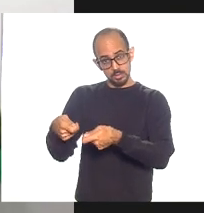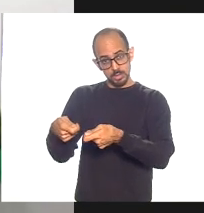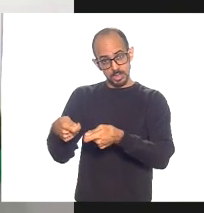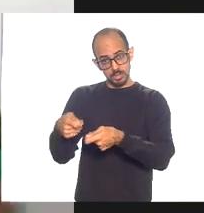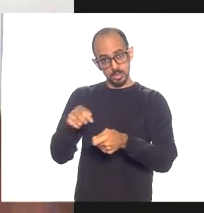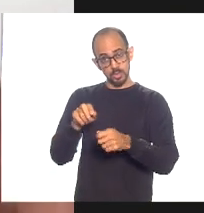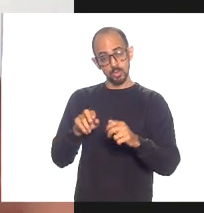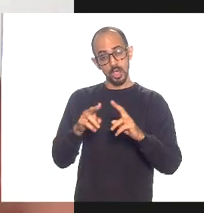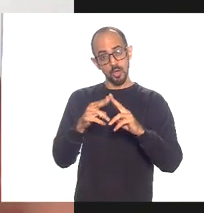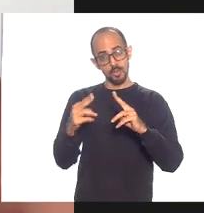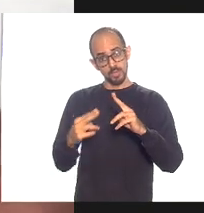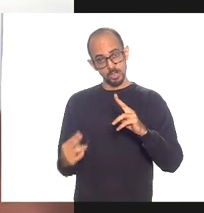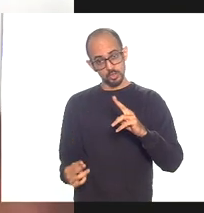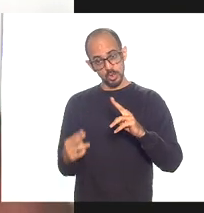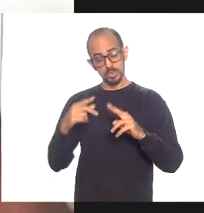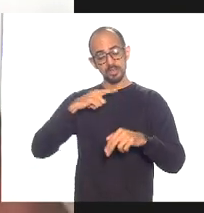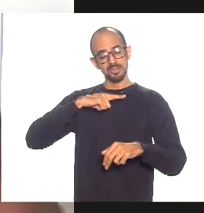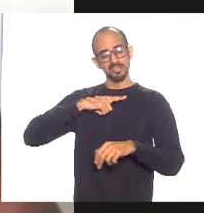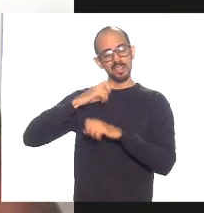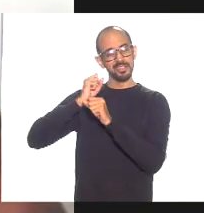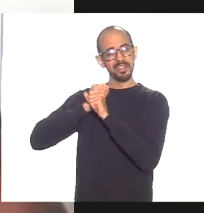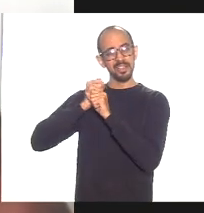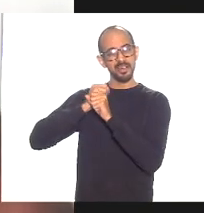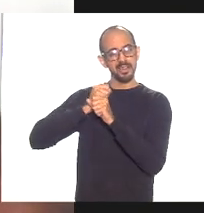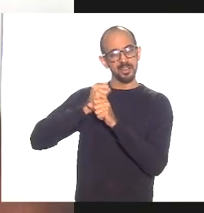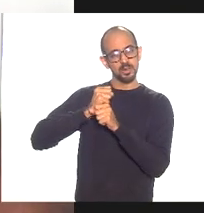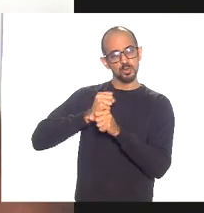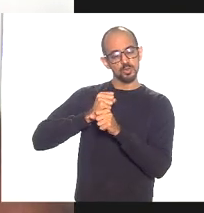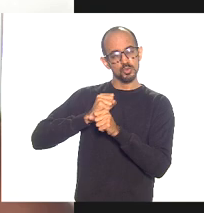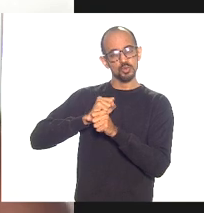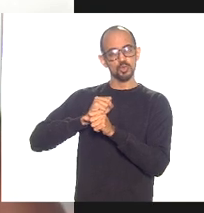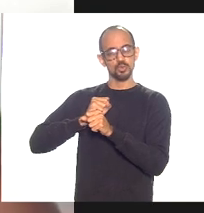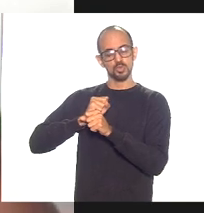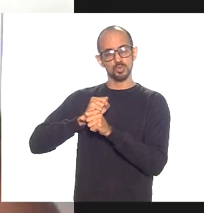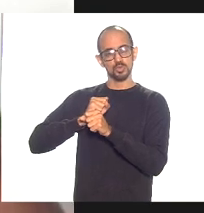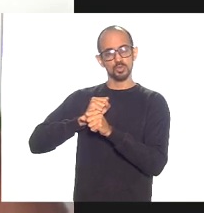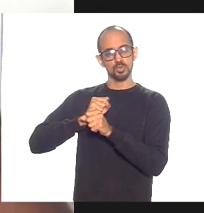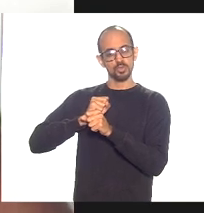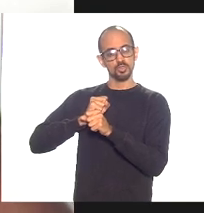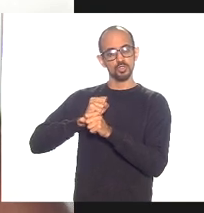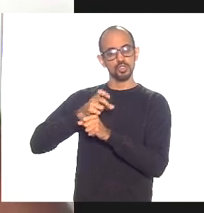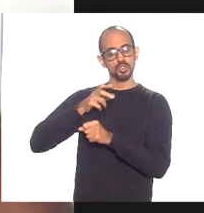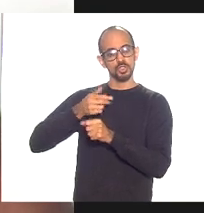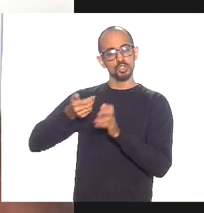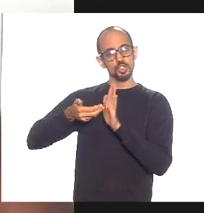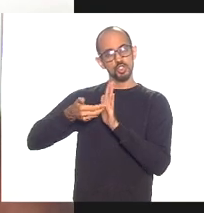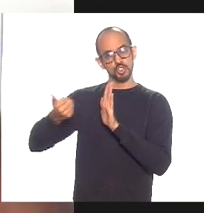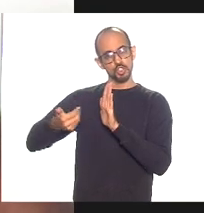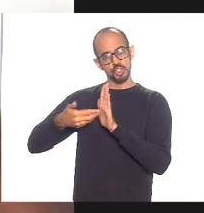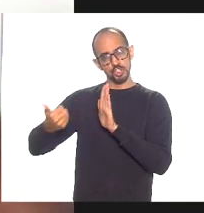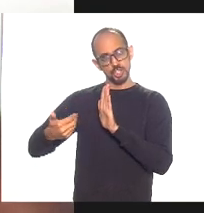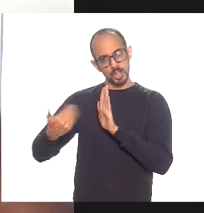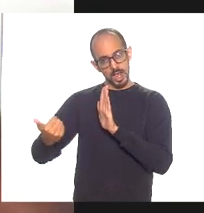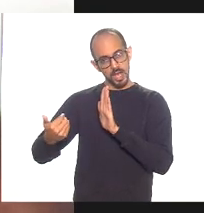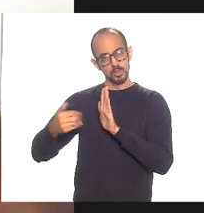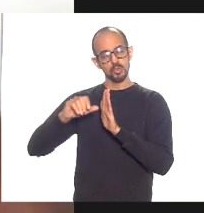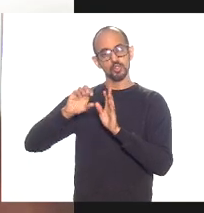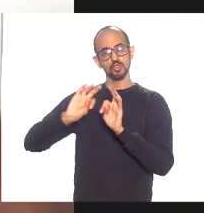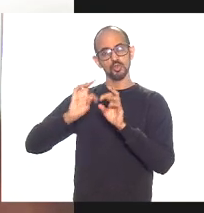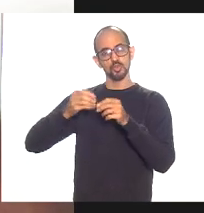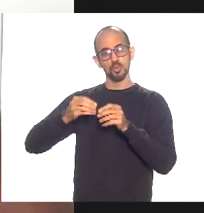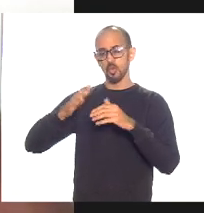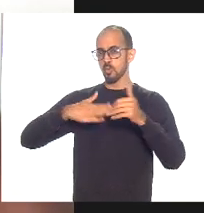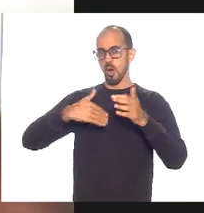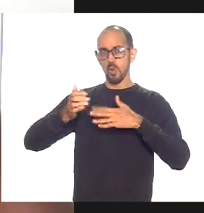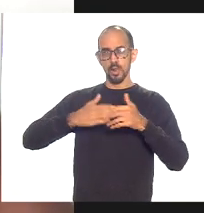situação que vem há anos sendo consolidada, de retirada de qualquer orçamento que